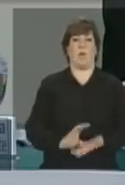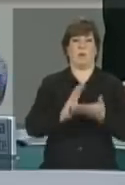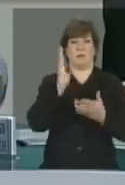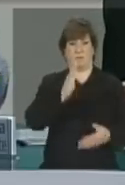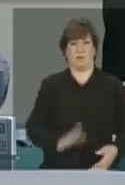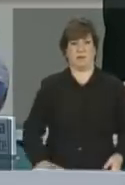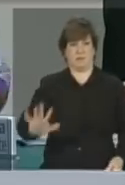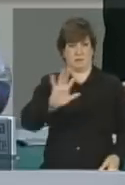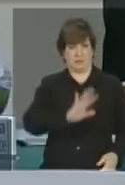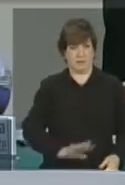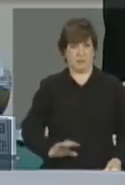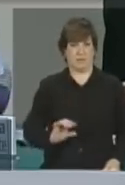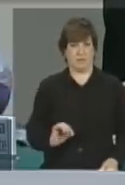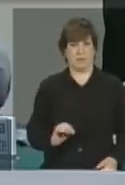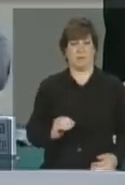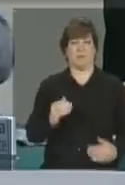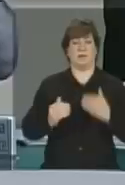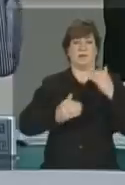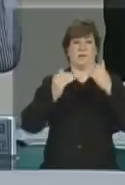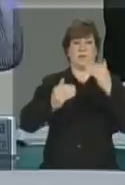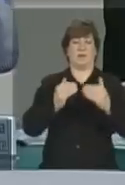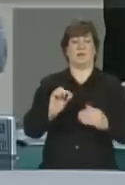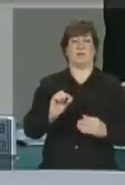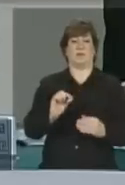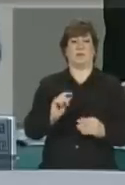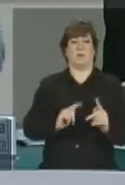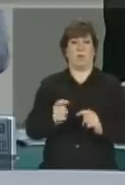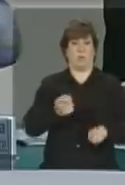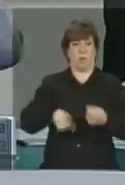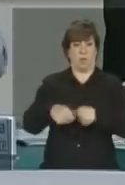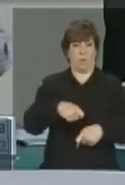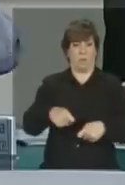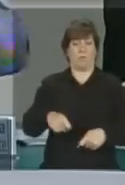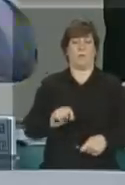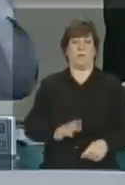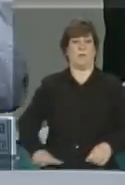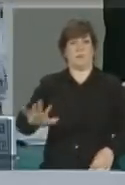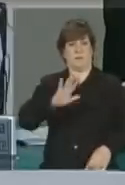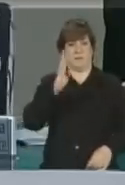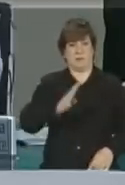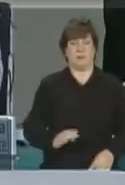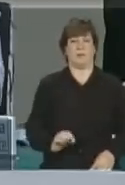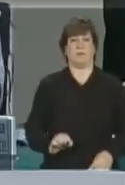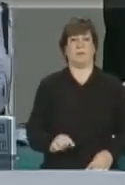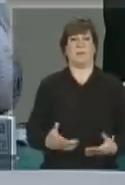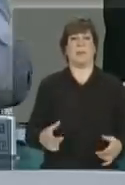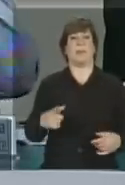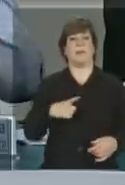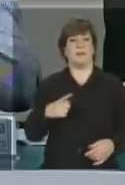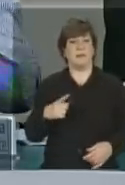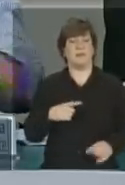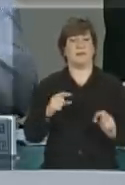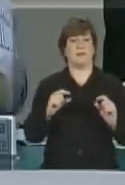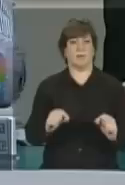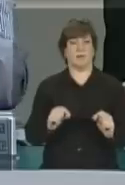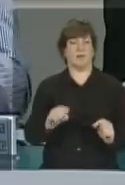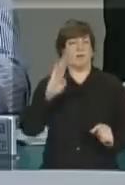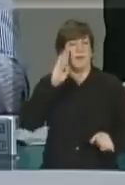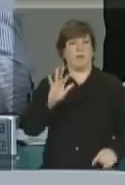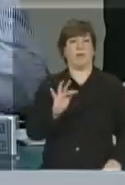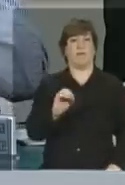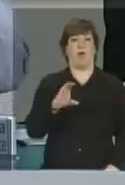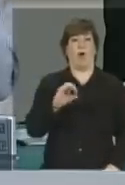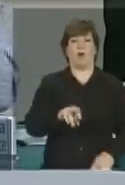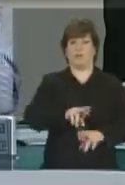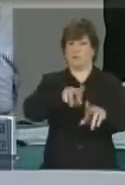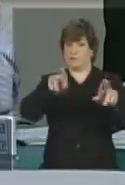do Conselhão, Desenvolvimento Econômico e Social. Você tem 5 interlocuções distintas, com focos